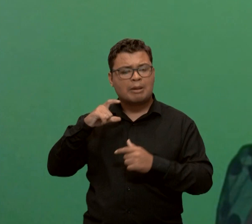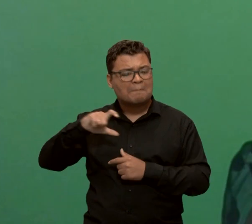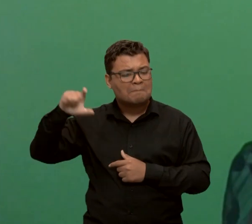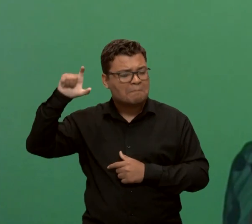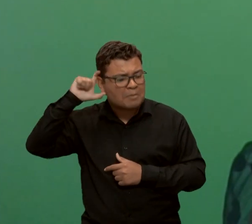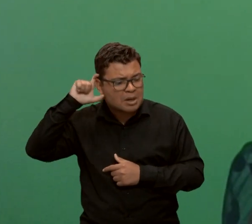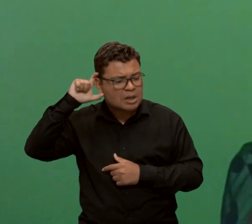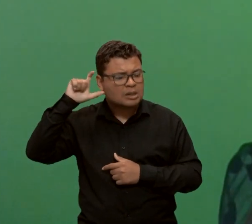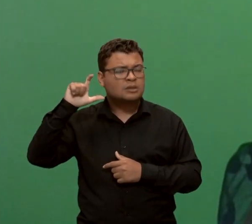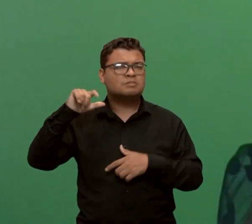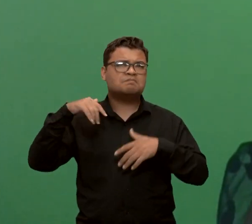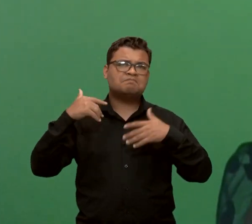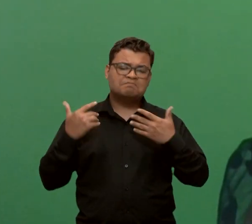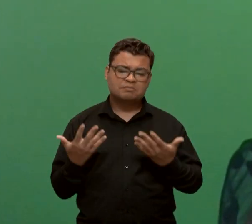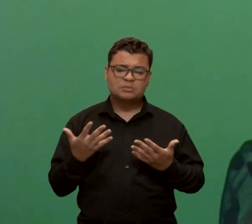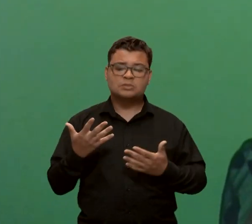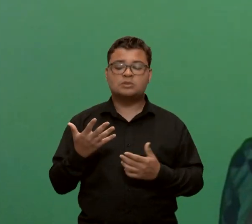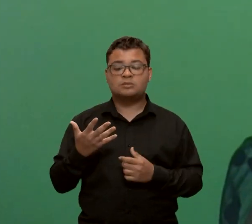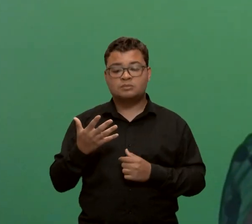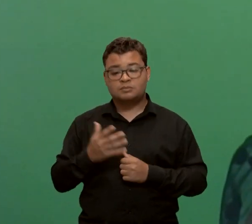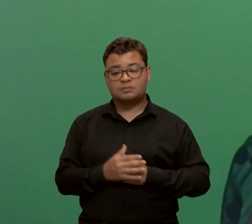e que se sentem, tem